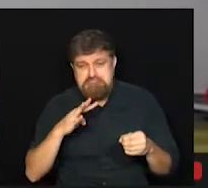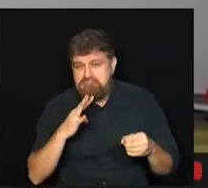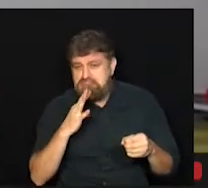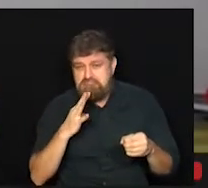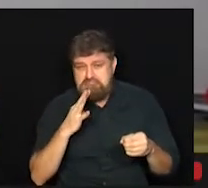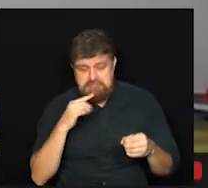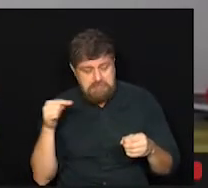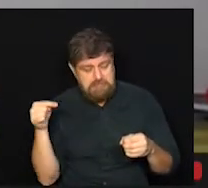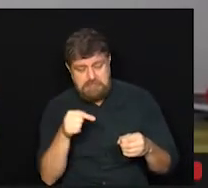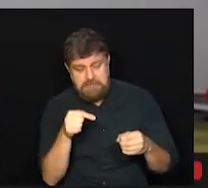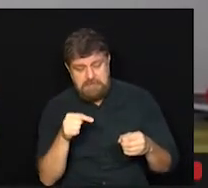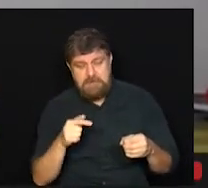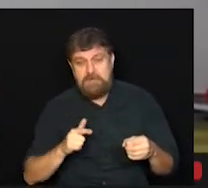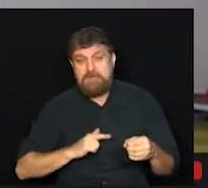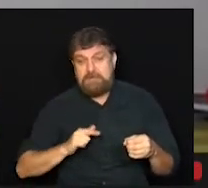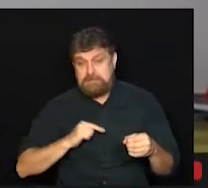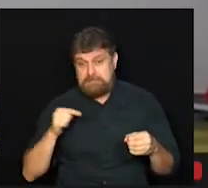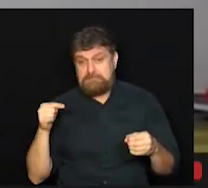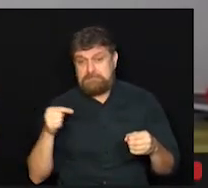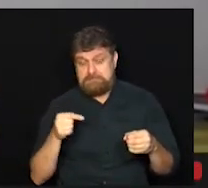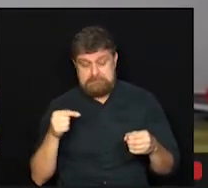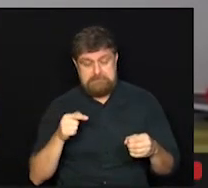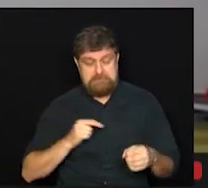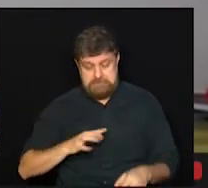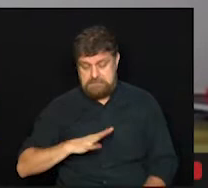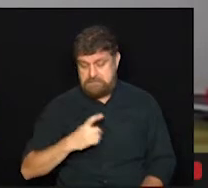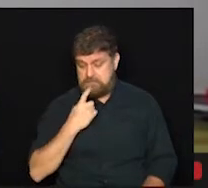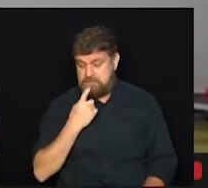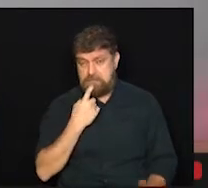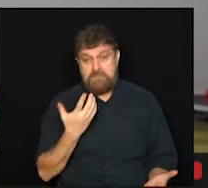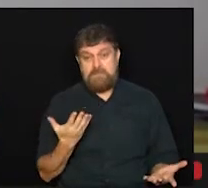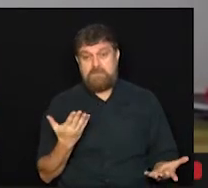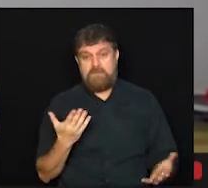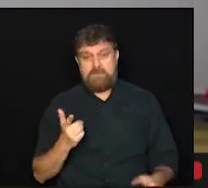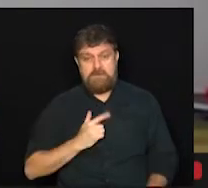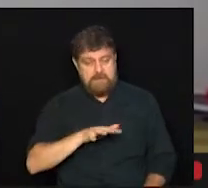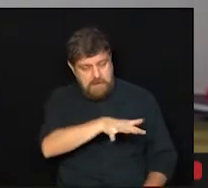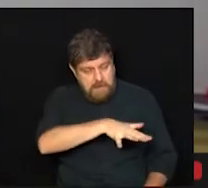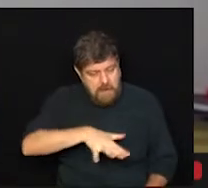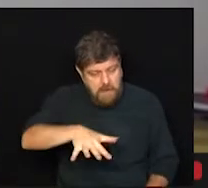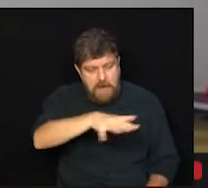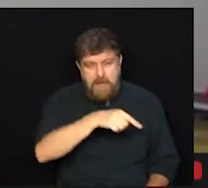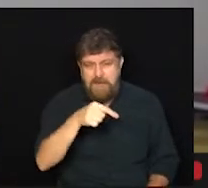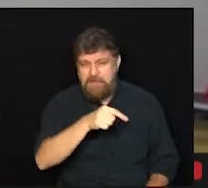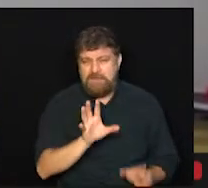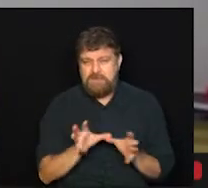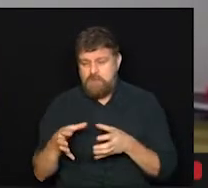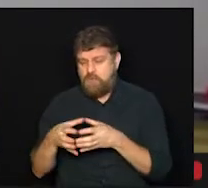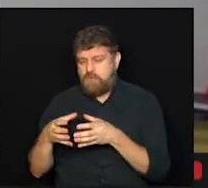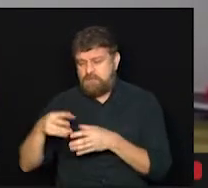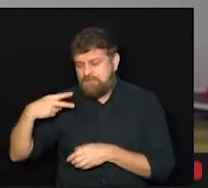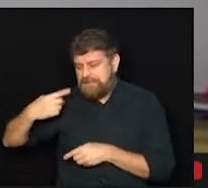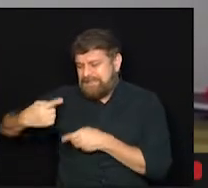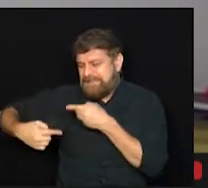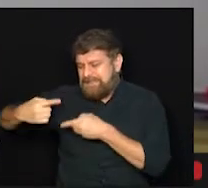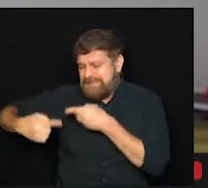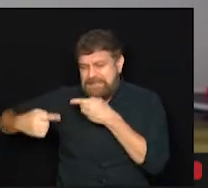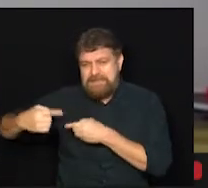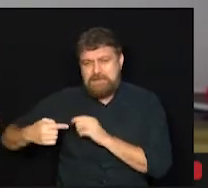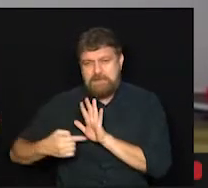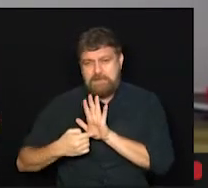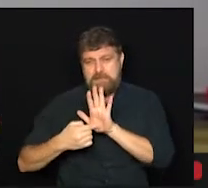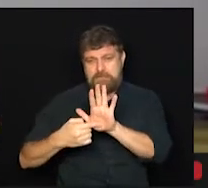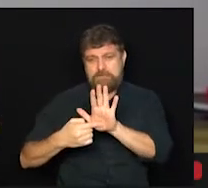gente tem na nossa cidade. Isso esse espaço, né, das comissões e a